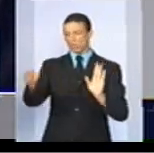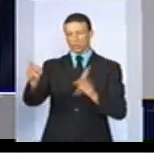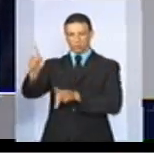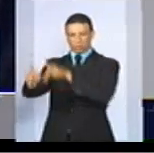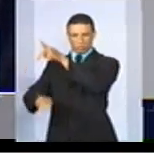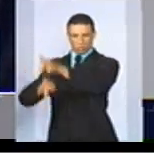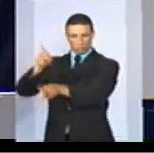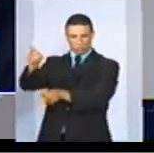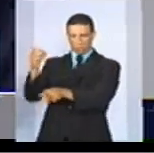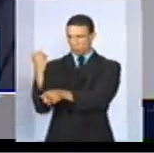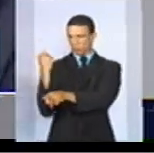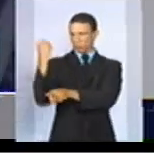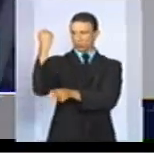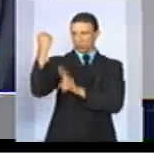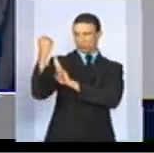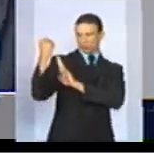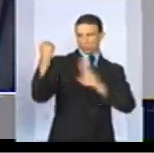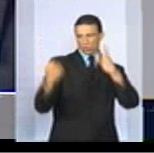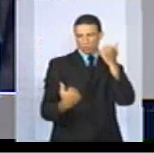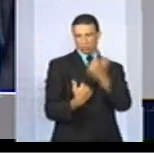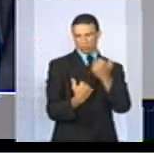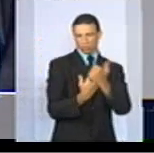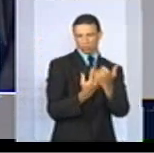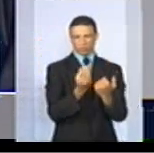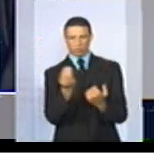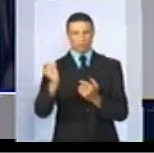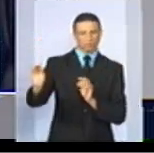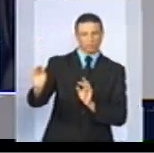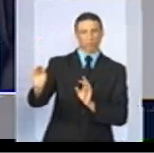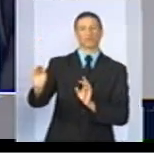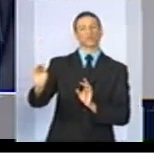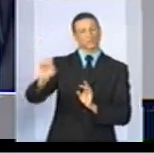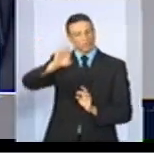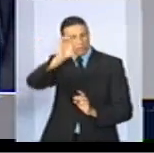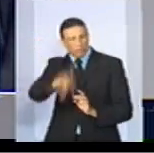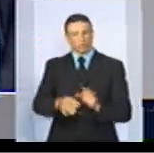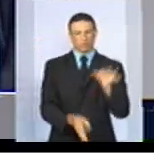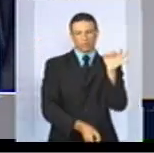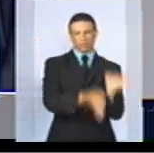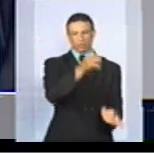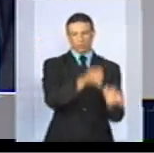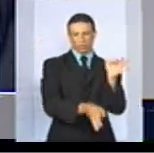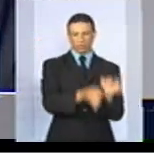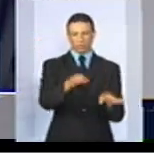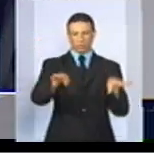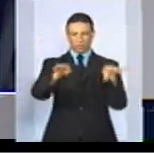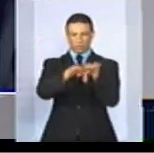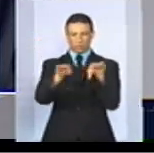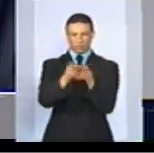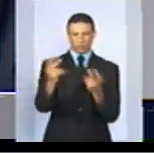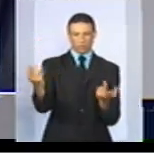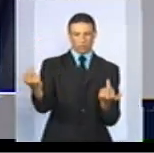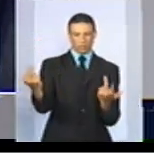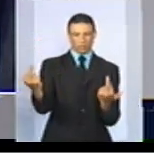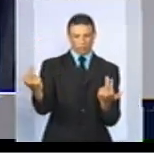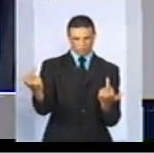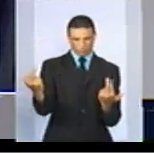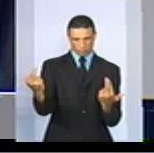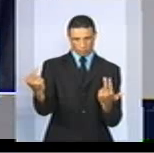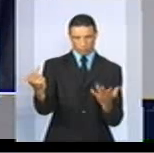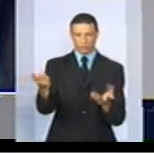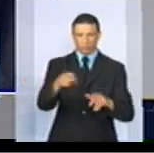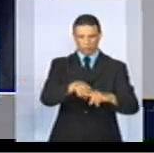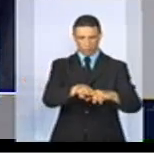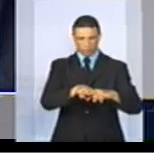seu nome deve ser exercido, o Poder Judiciário também segue essa configuração. E exatamente através